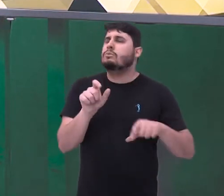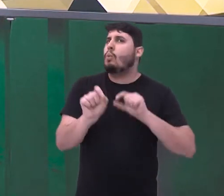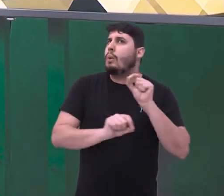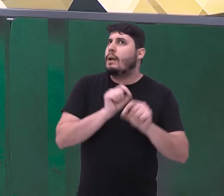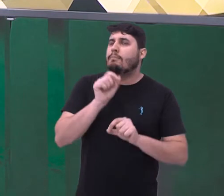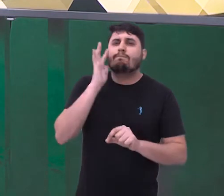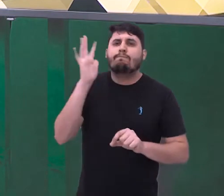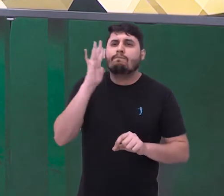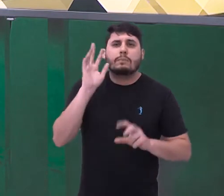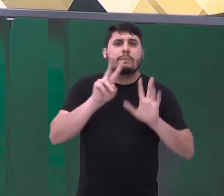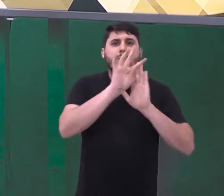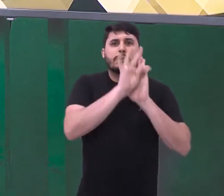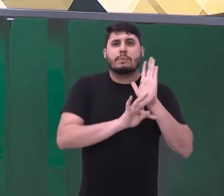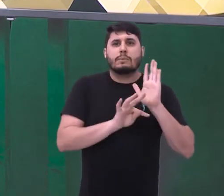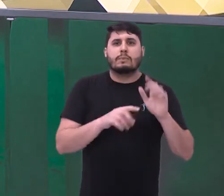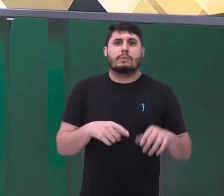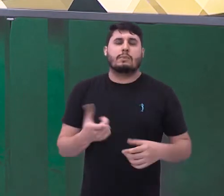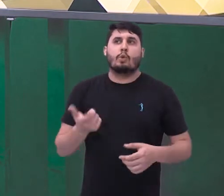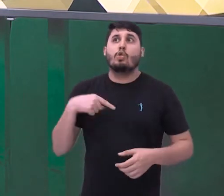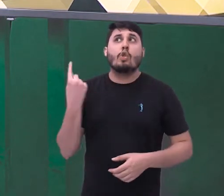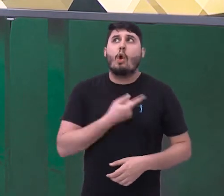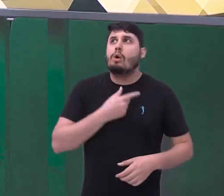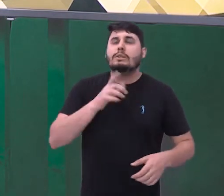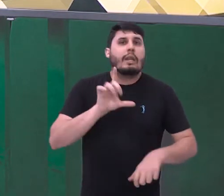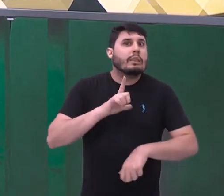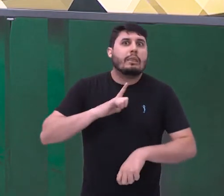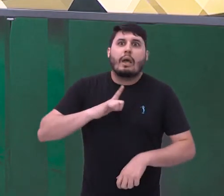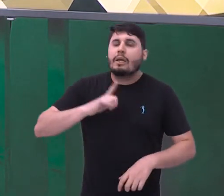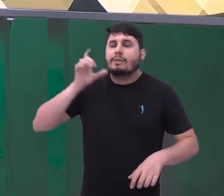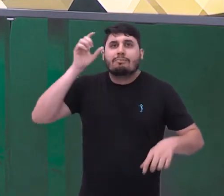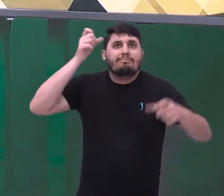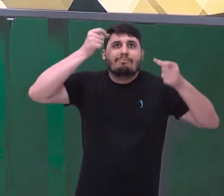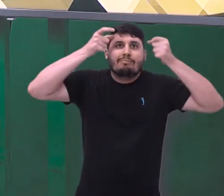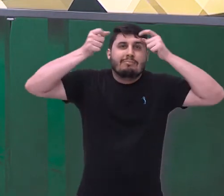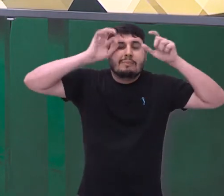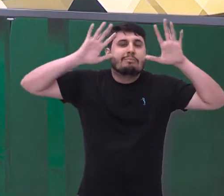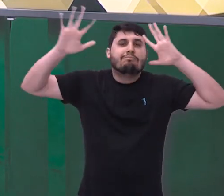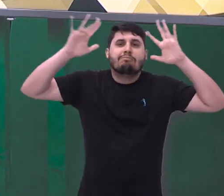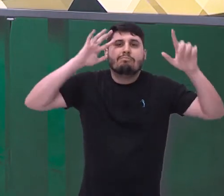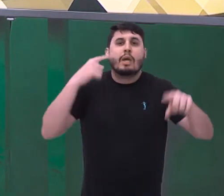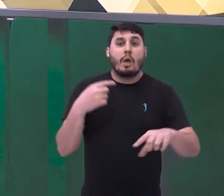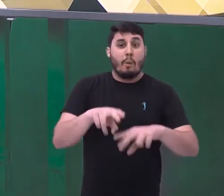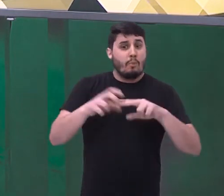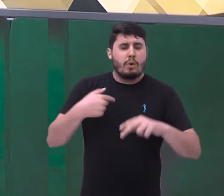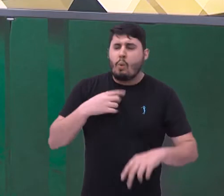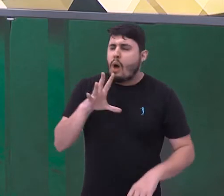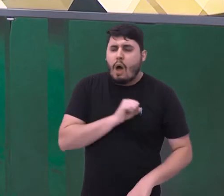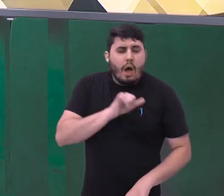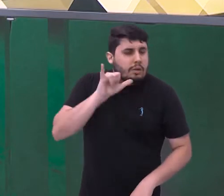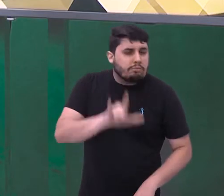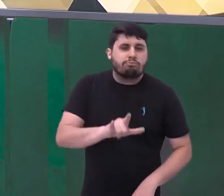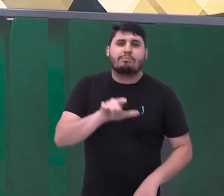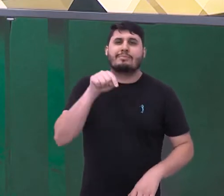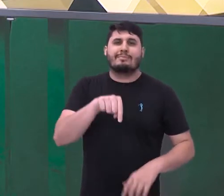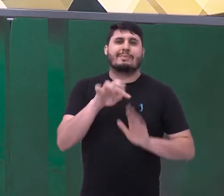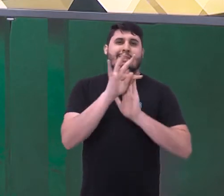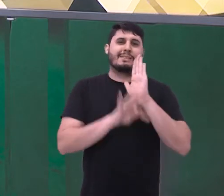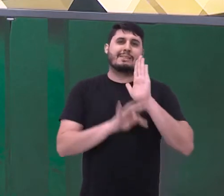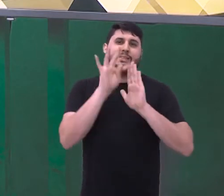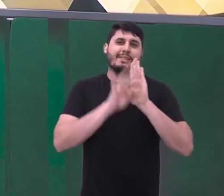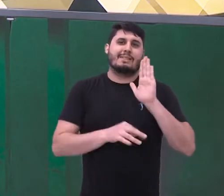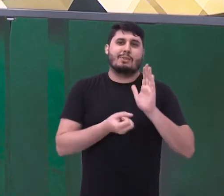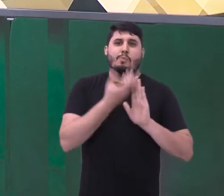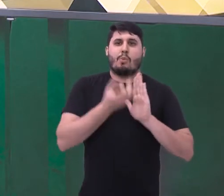seres pensantes. Por isso que eu amo a produção textual, porque ela nos dá a condição de sermos nós